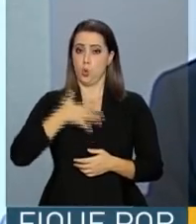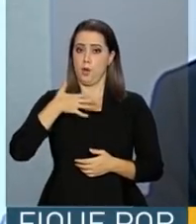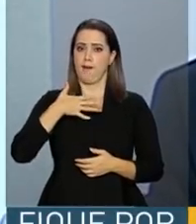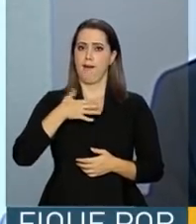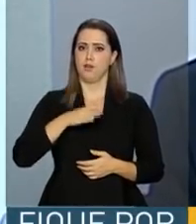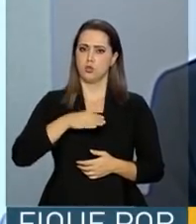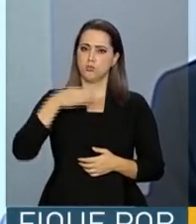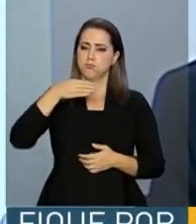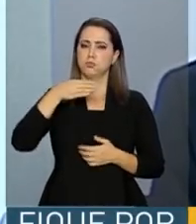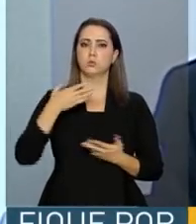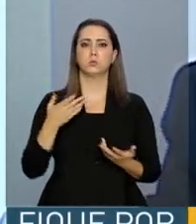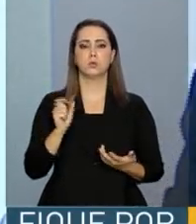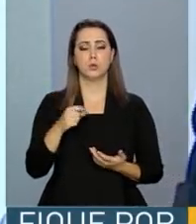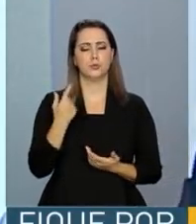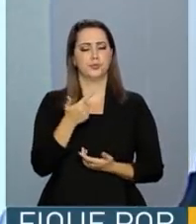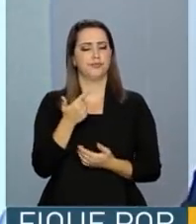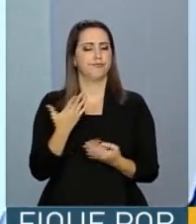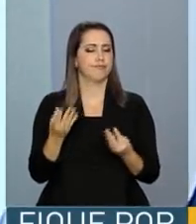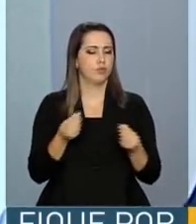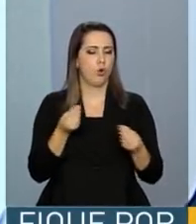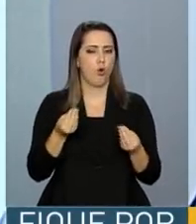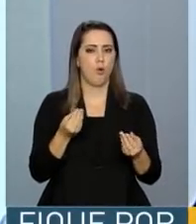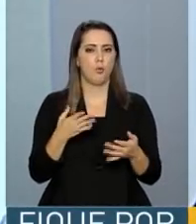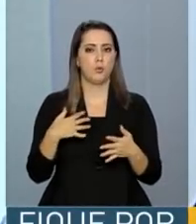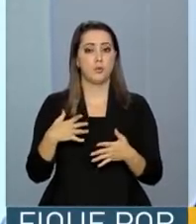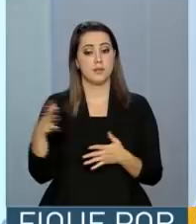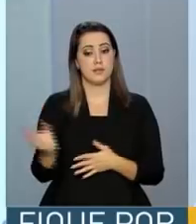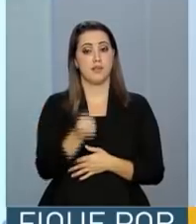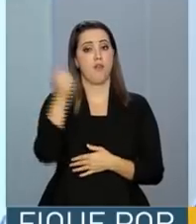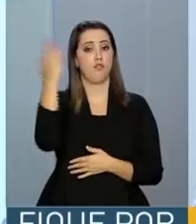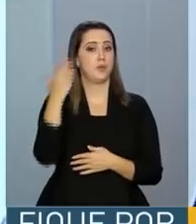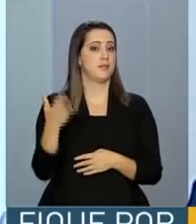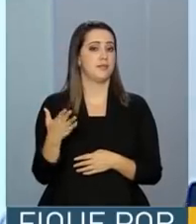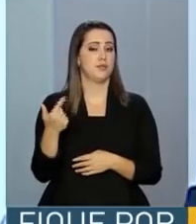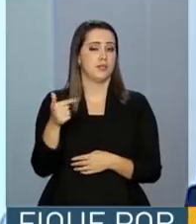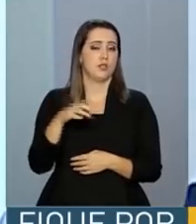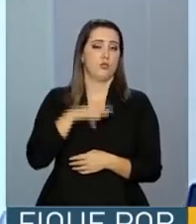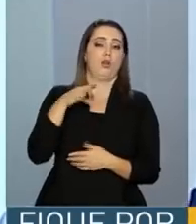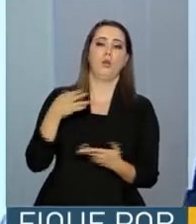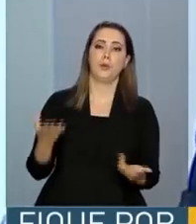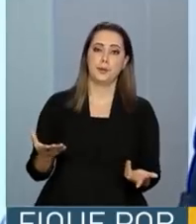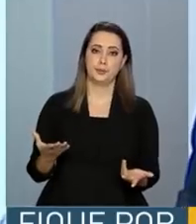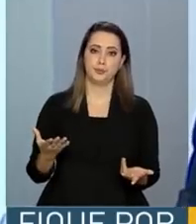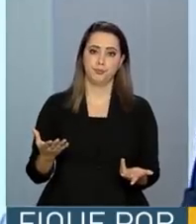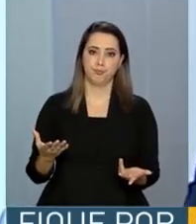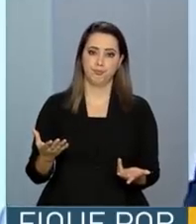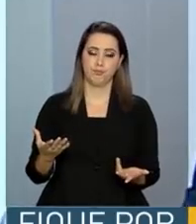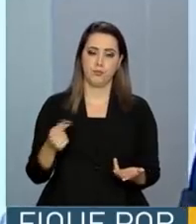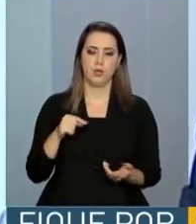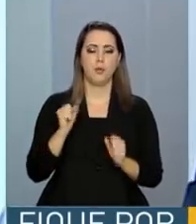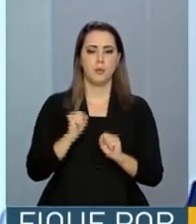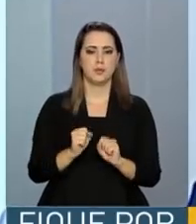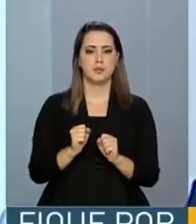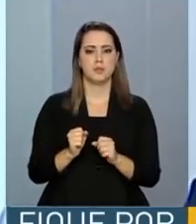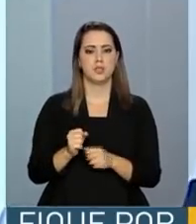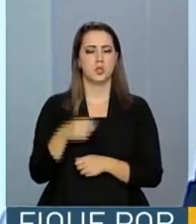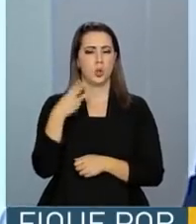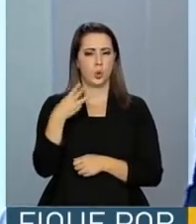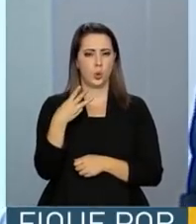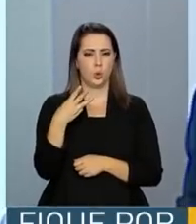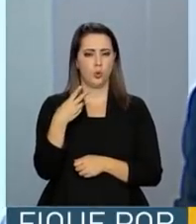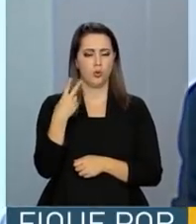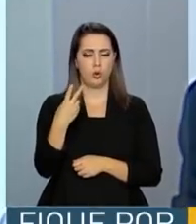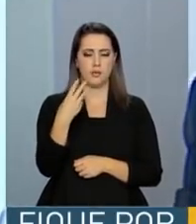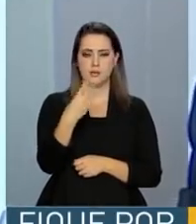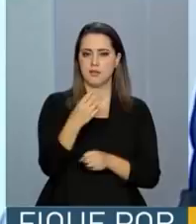para praticar esses atos não tiramos o brasil do buraco ou seja permitir que o brasil daqui a dois três anos caiu no buraco o que nós